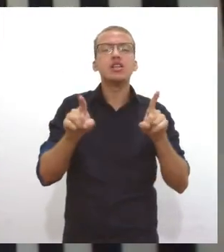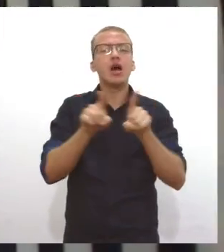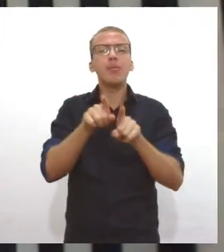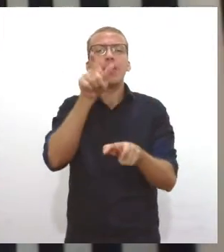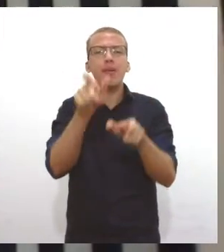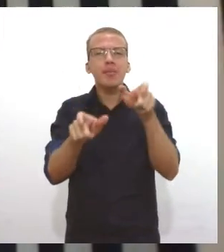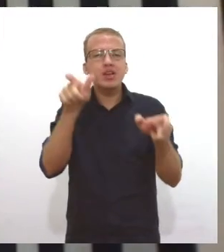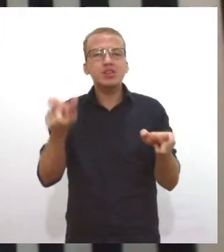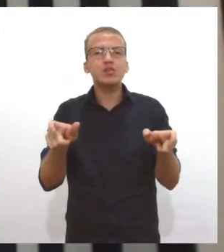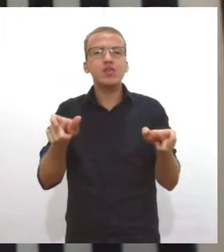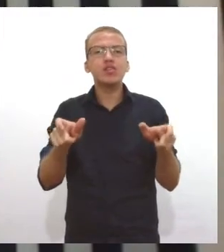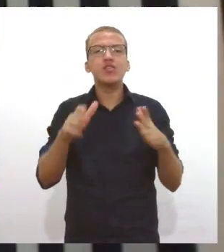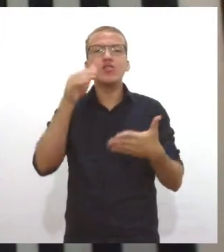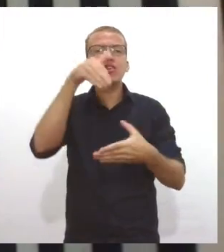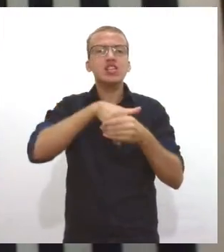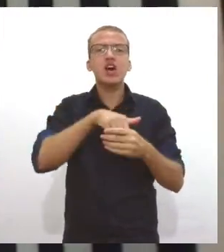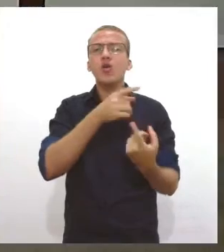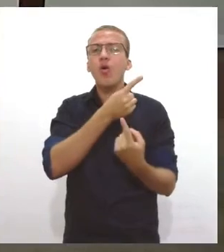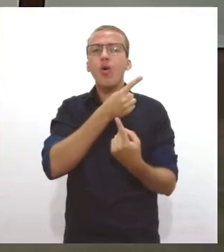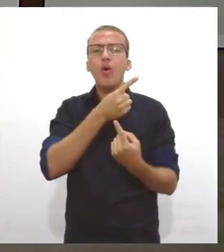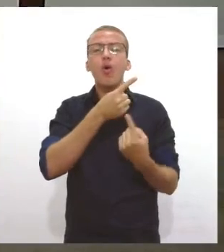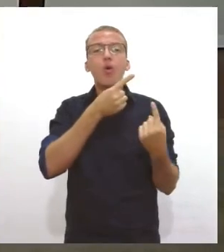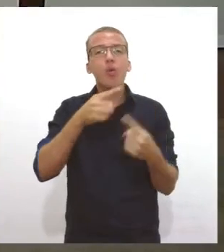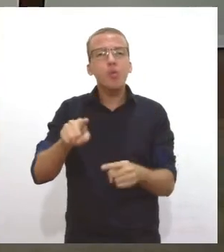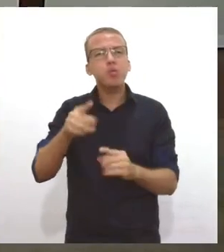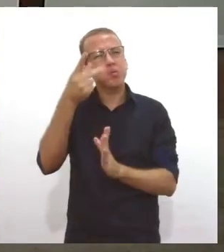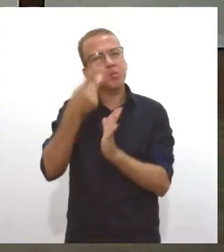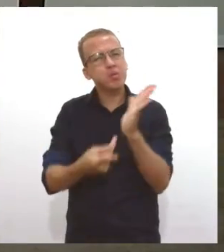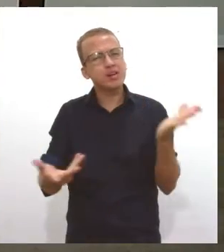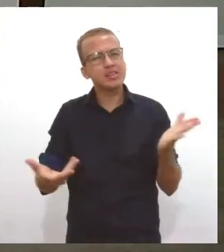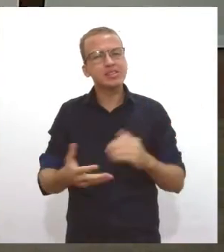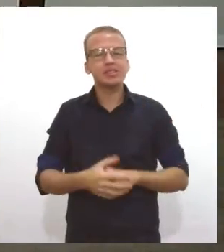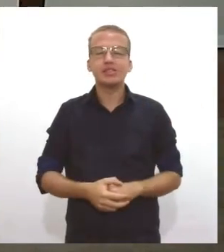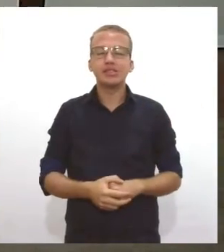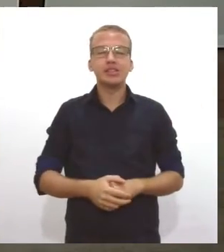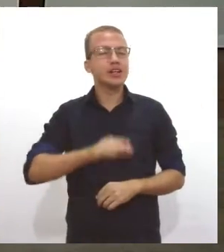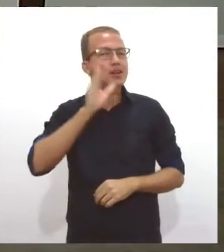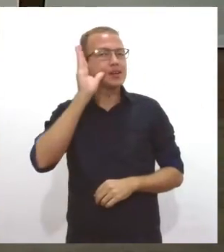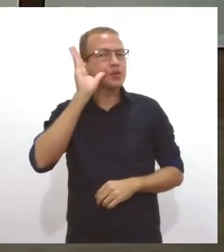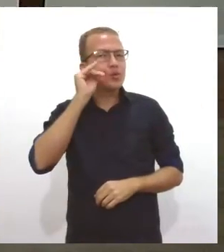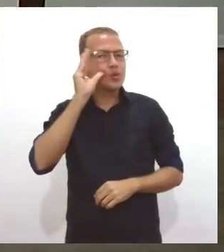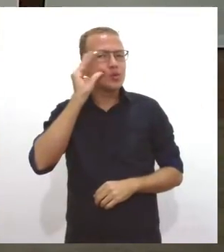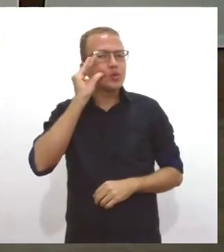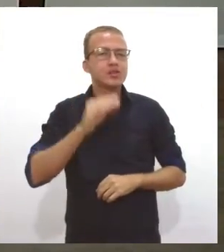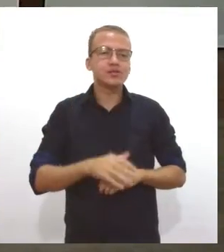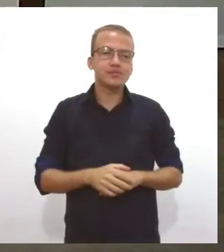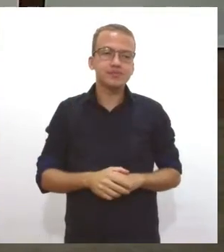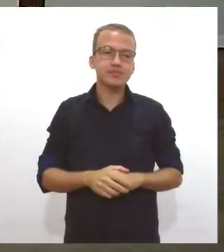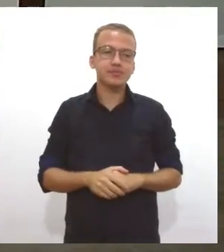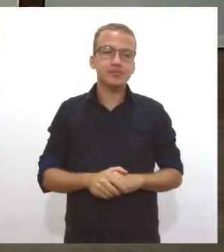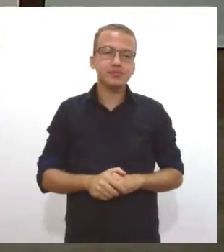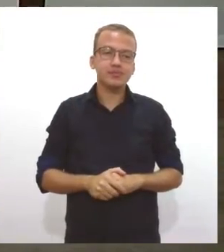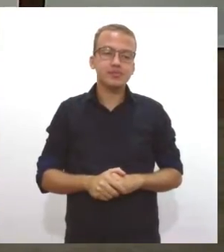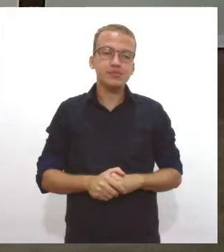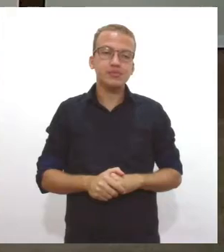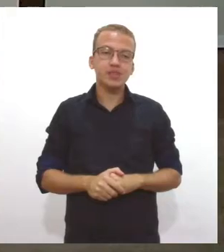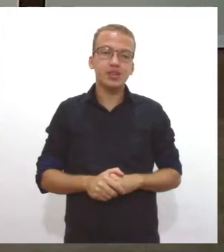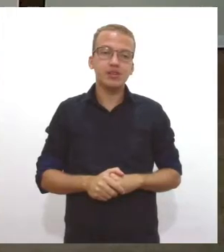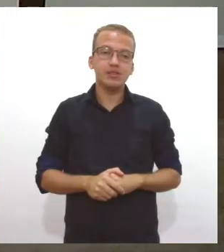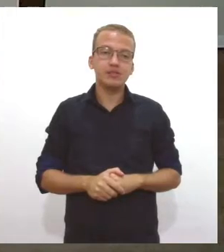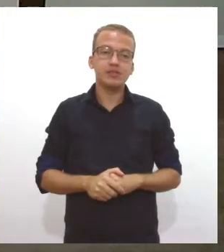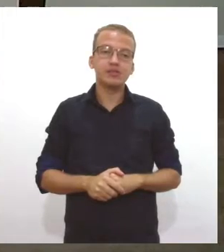votaram contra o projeto é isso é curioso porque é normalmente as ebulições